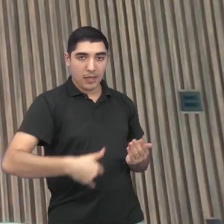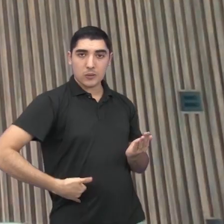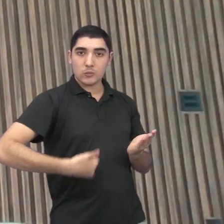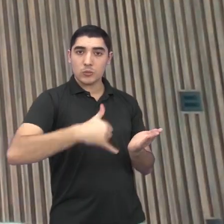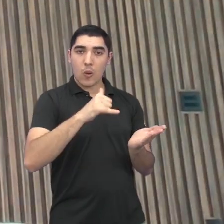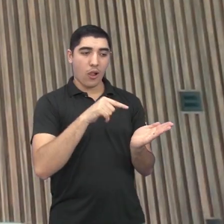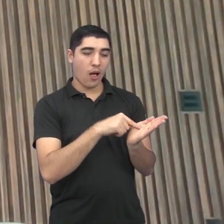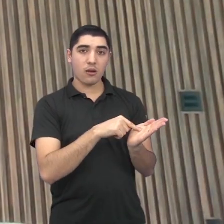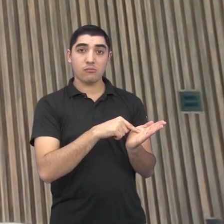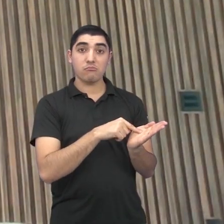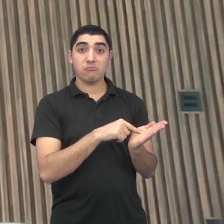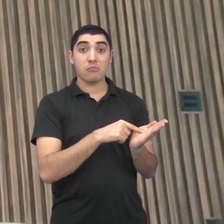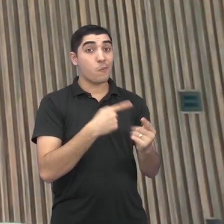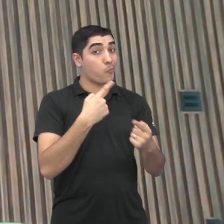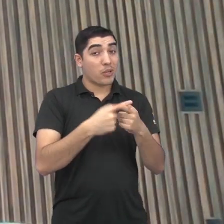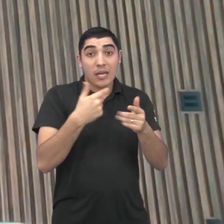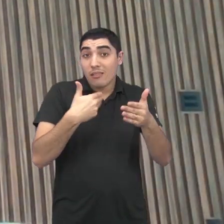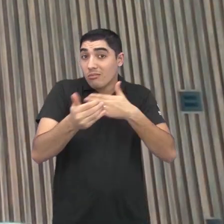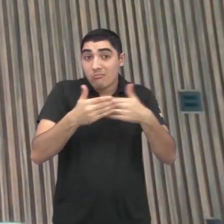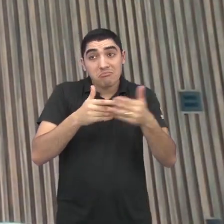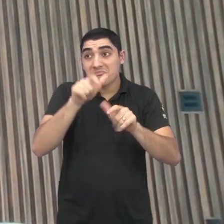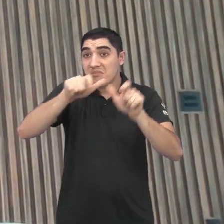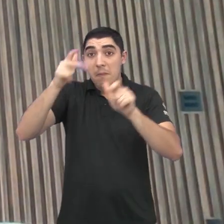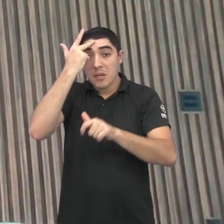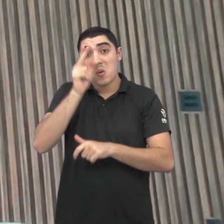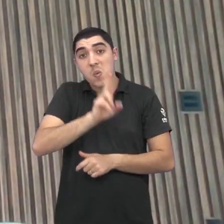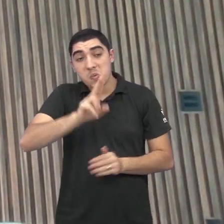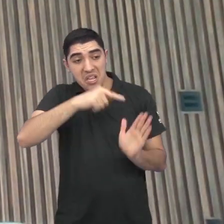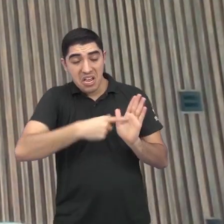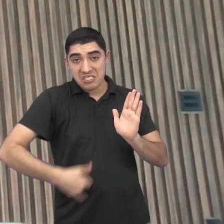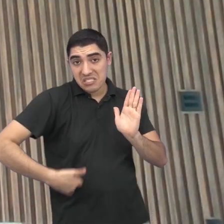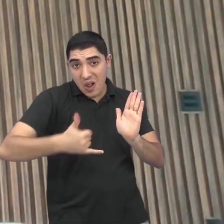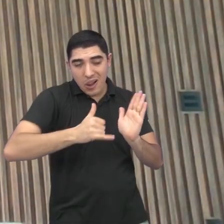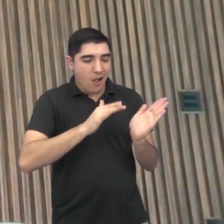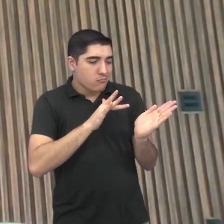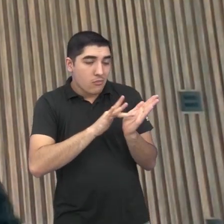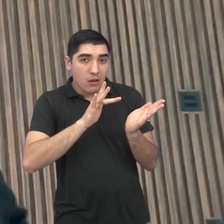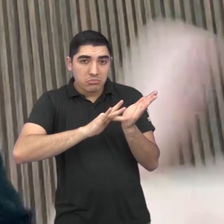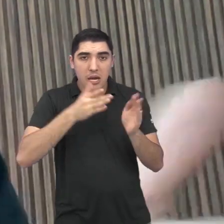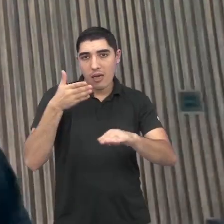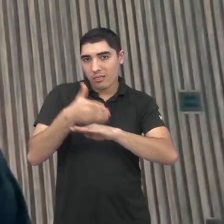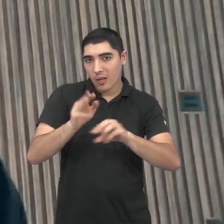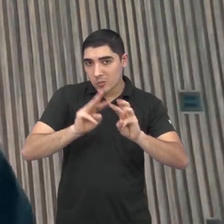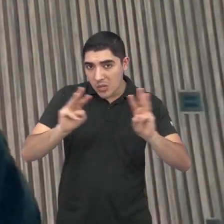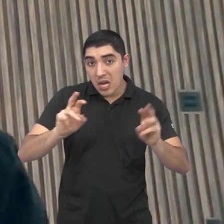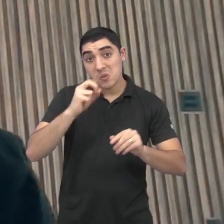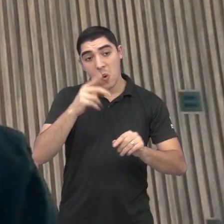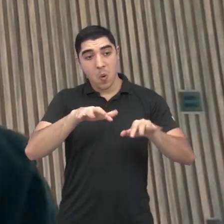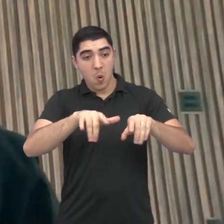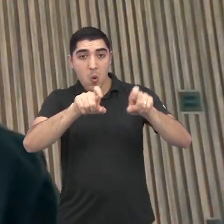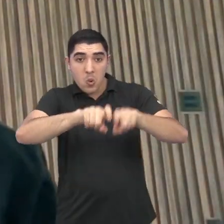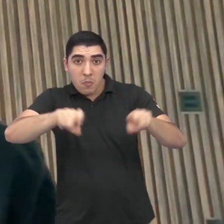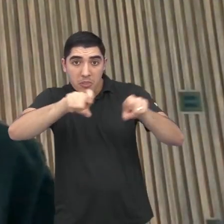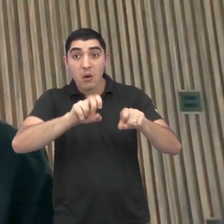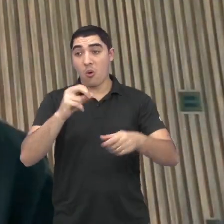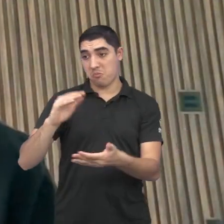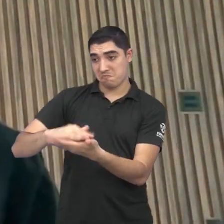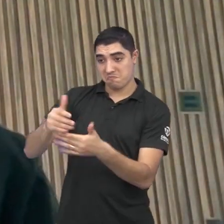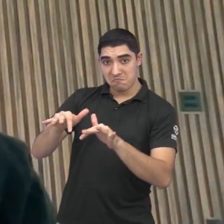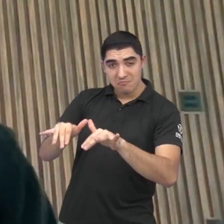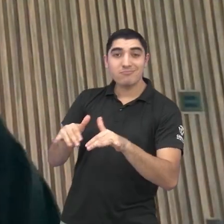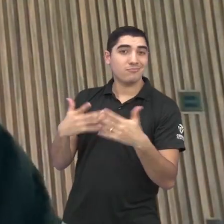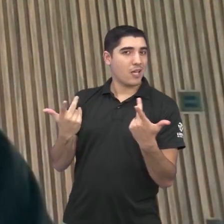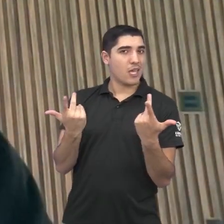de onde o usuário estiver acessando, se ele estiver acessando pelo celular, se ele estiver acessando pelo computador. E a mesma coisa acontece com o aplicativo ali que a gente